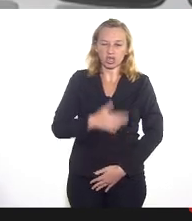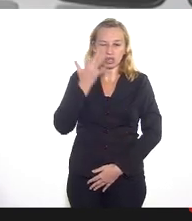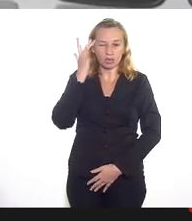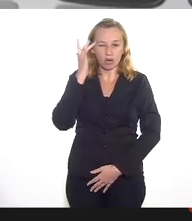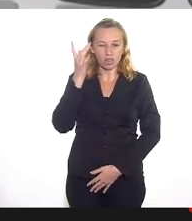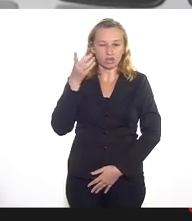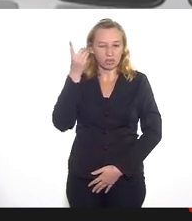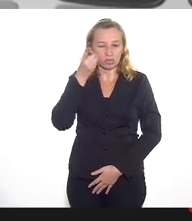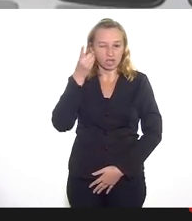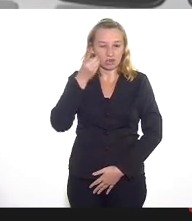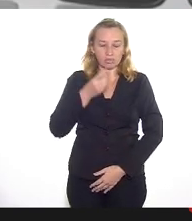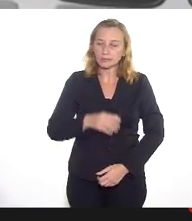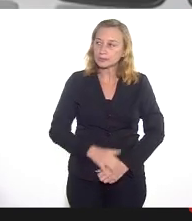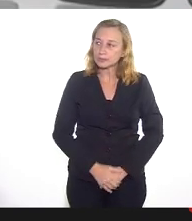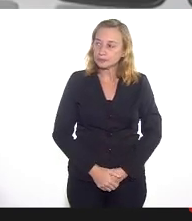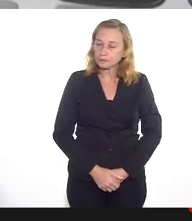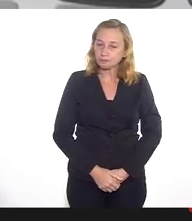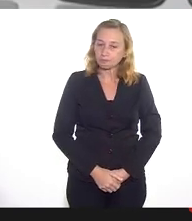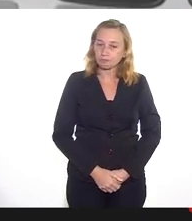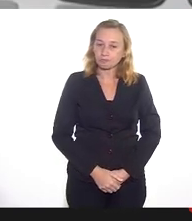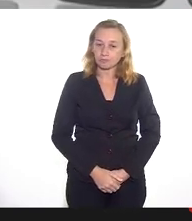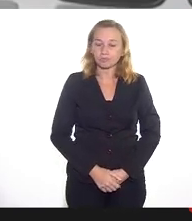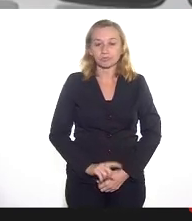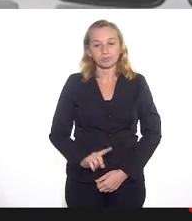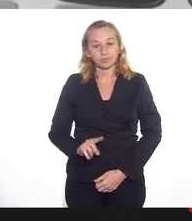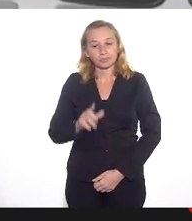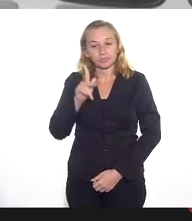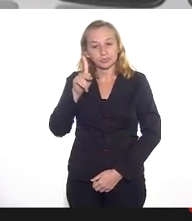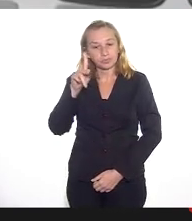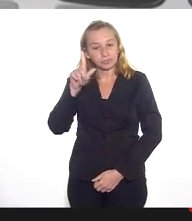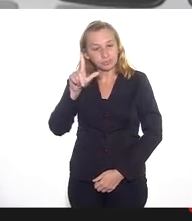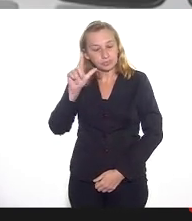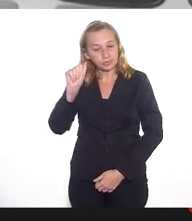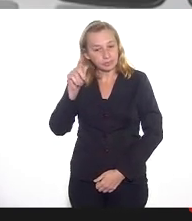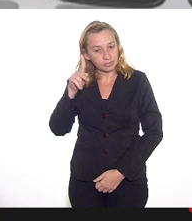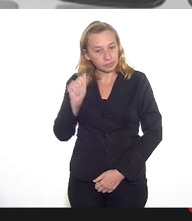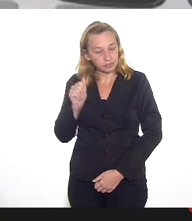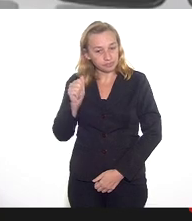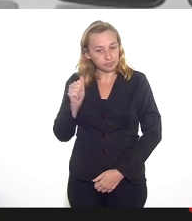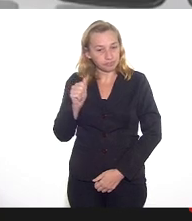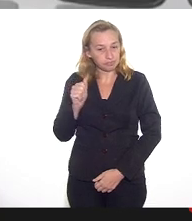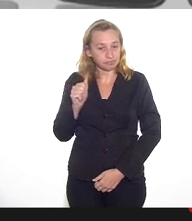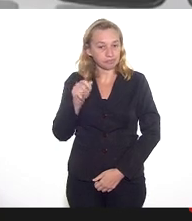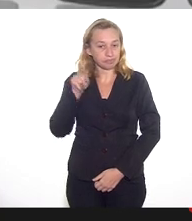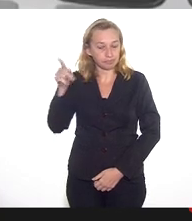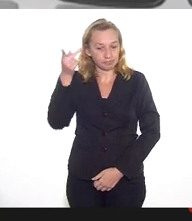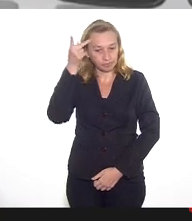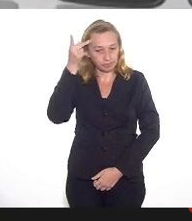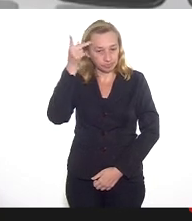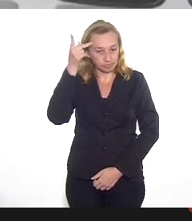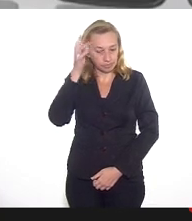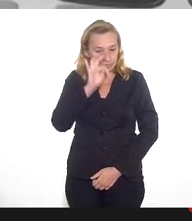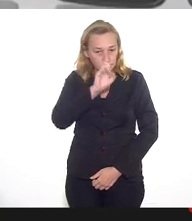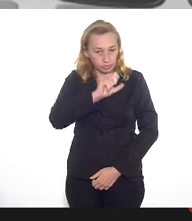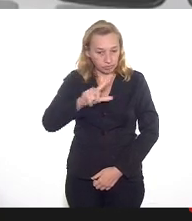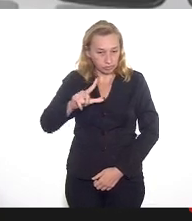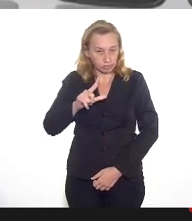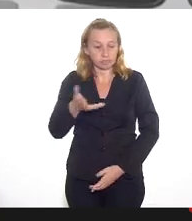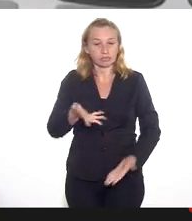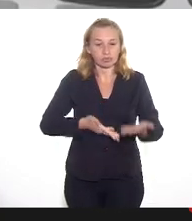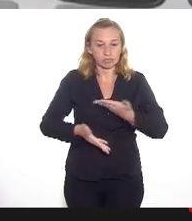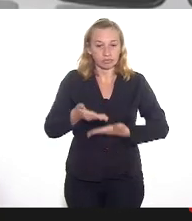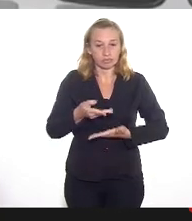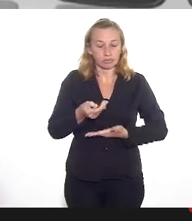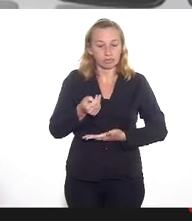deputado. Ao campo de Lapa, operado pela Total, nós tivemos participação até pouco